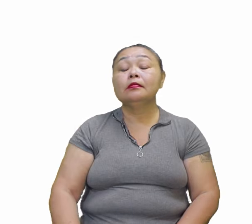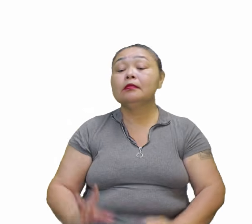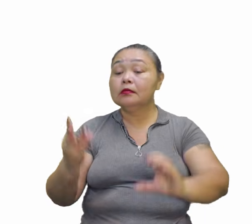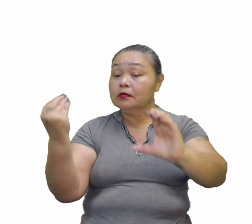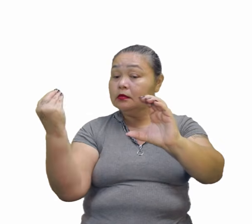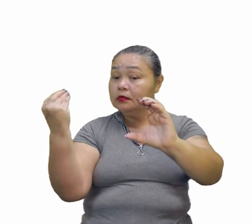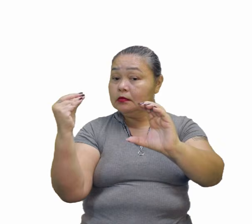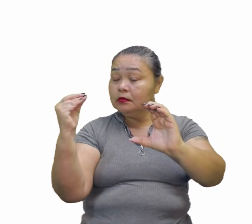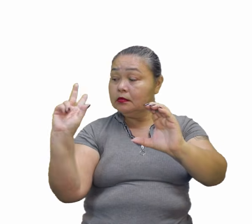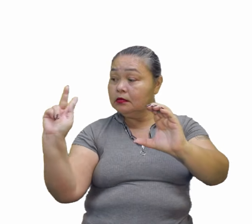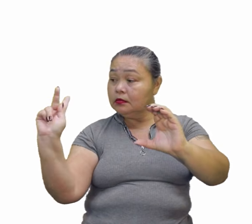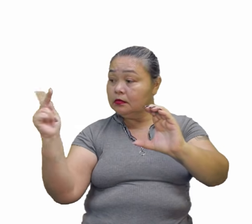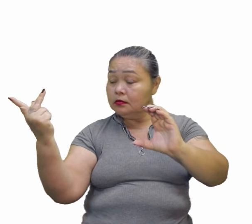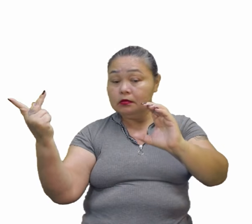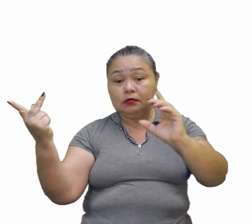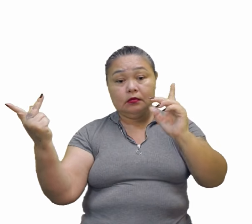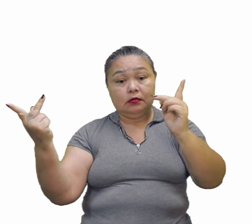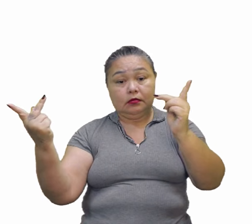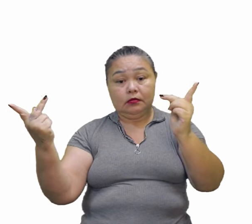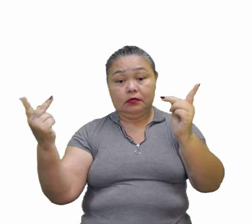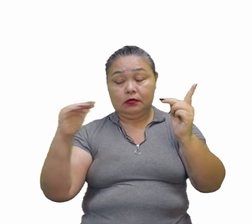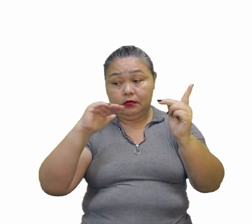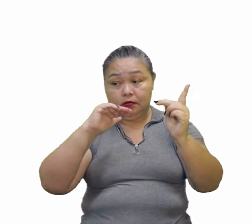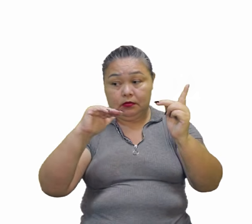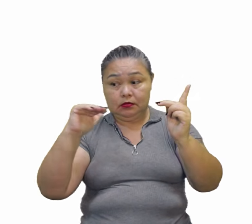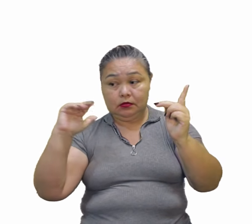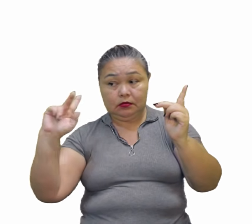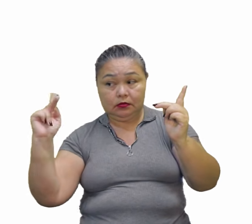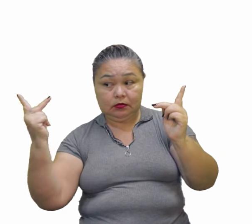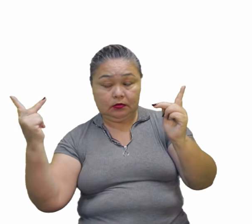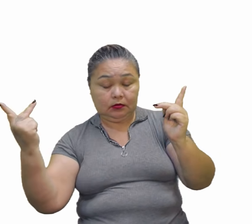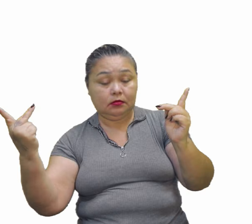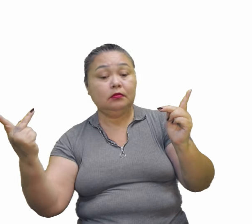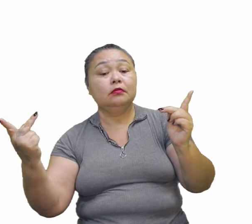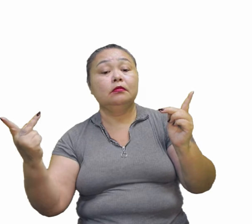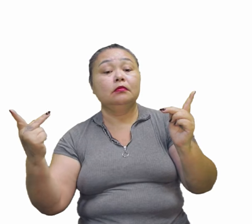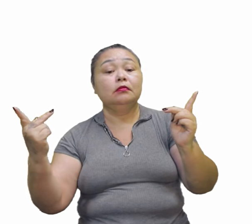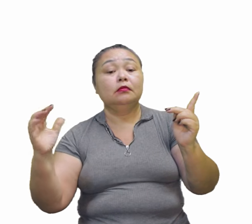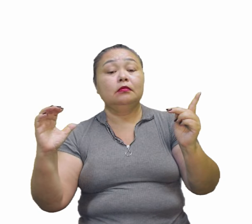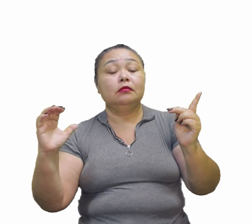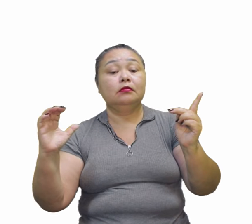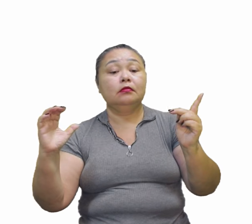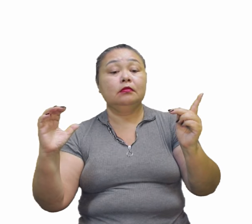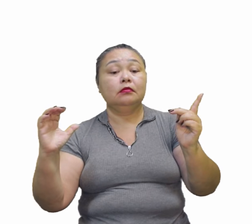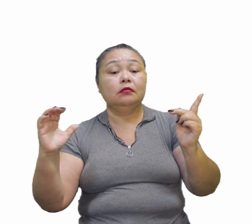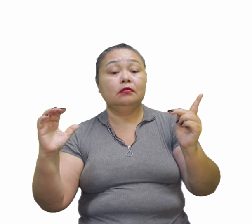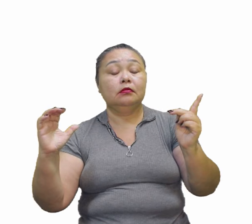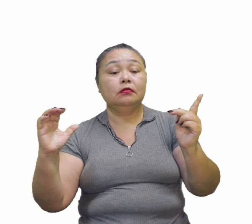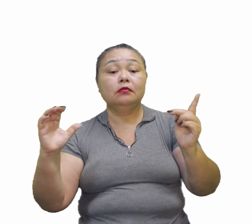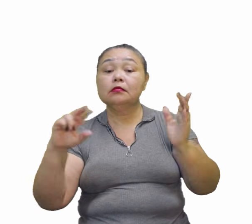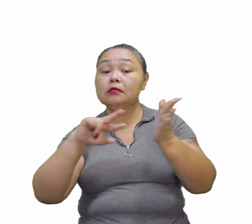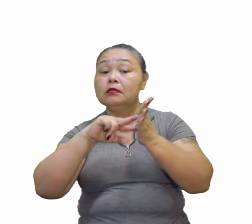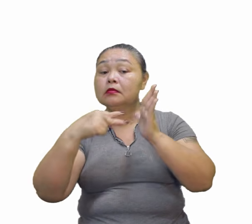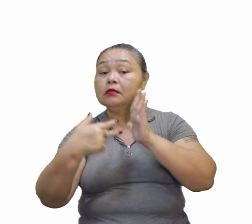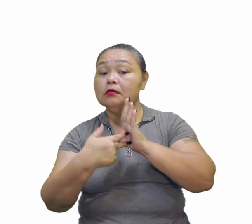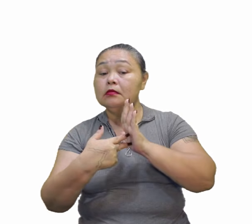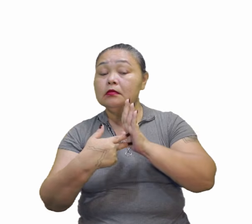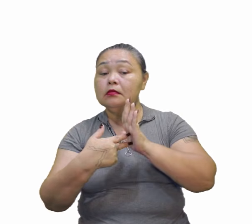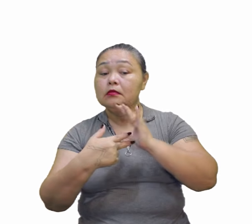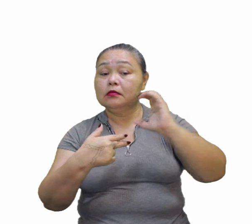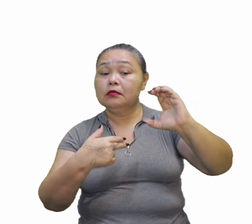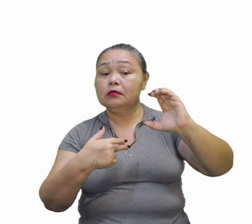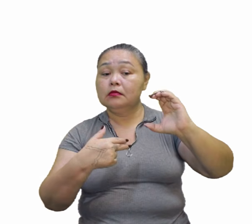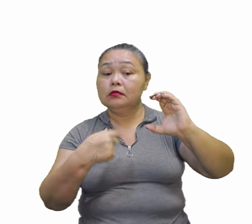Vou colocar para cada um uma ligação, certo? Significa dizer que esse